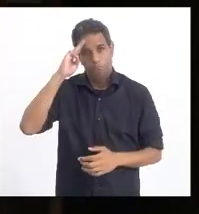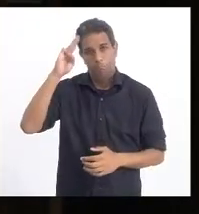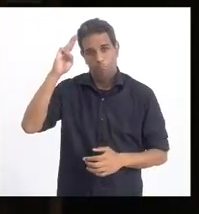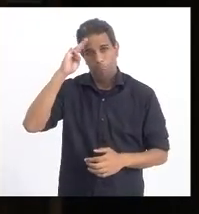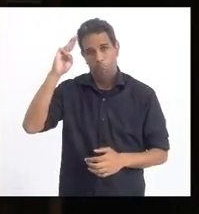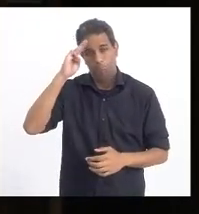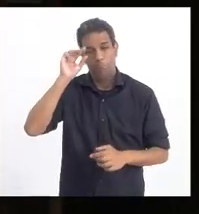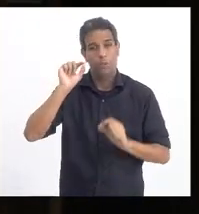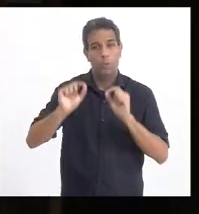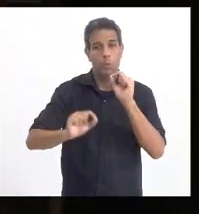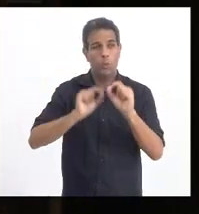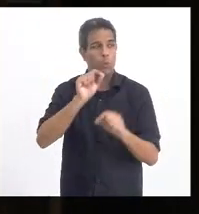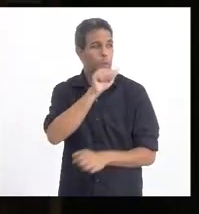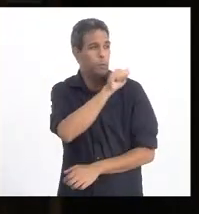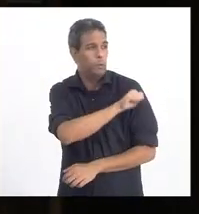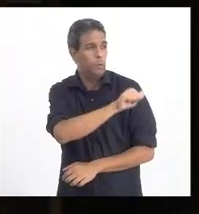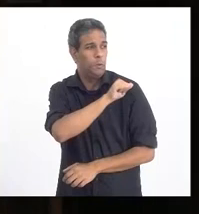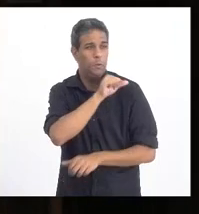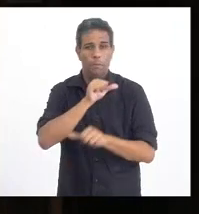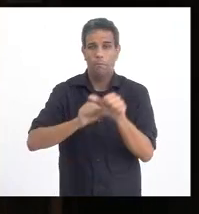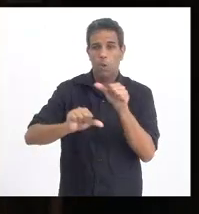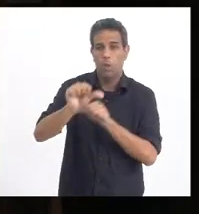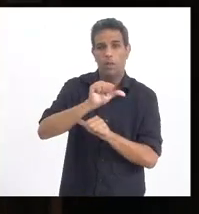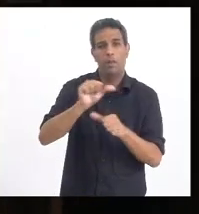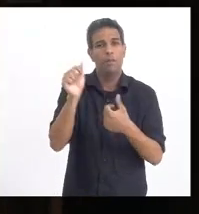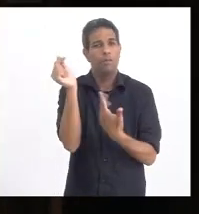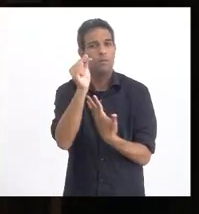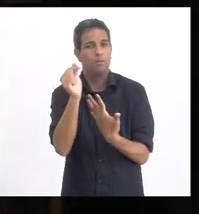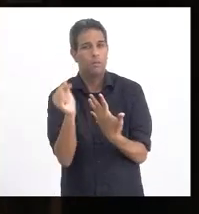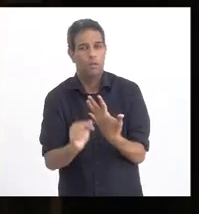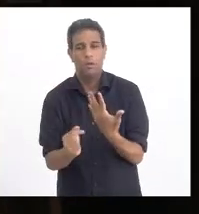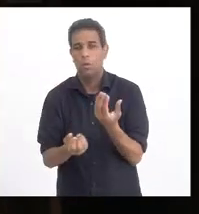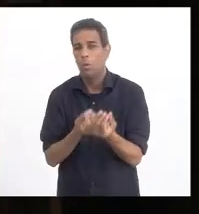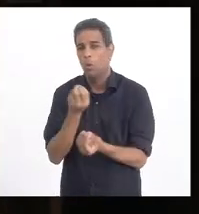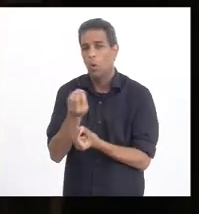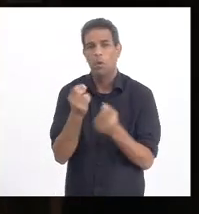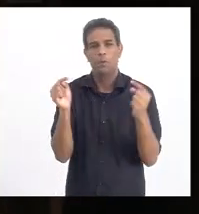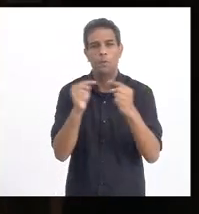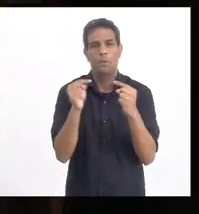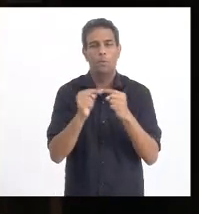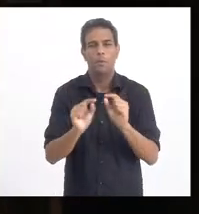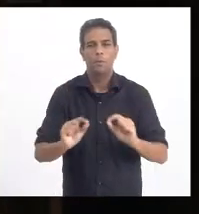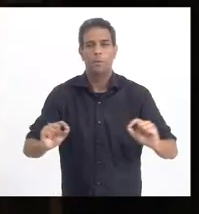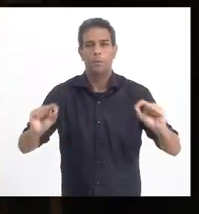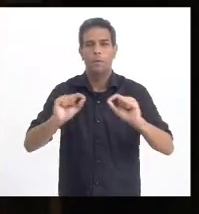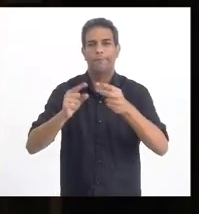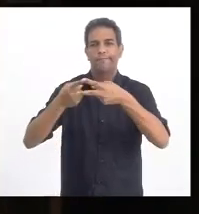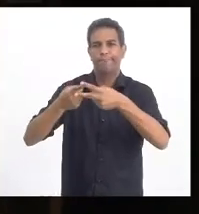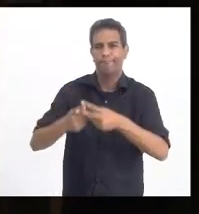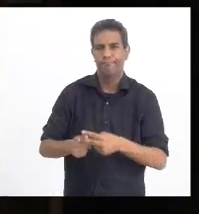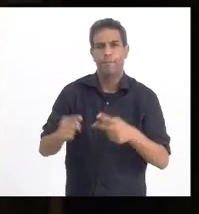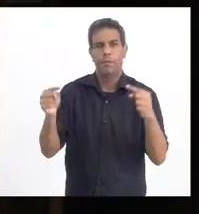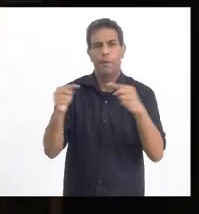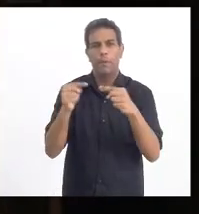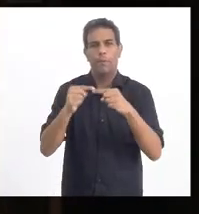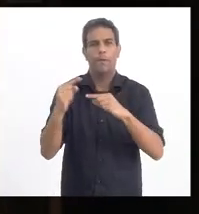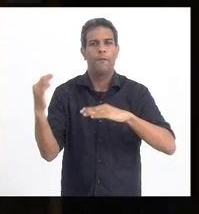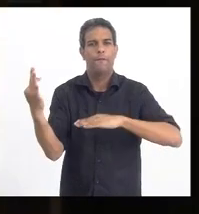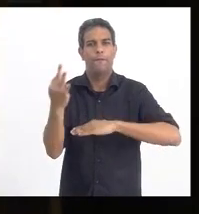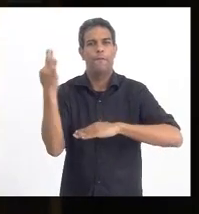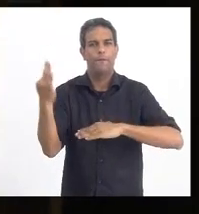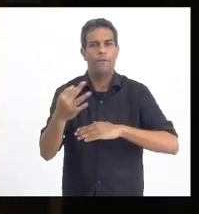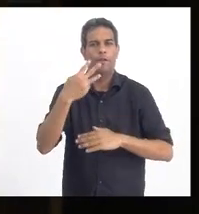e ir lá tá um pouco retrógrado ainda A nomenclatura então é tão somente um ajuste formal é